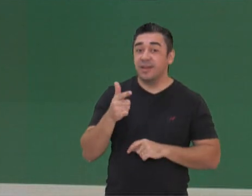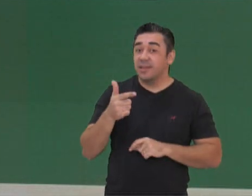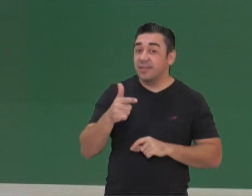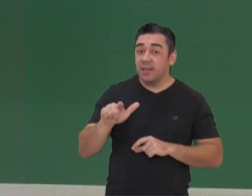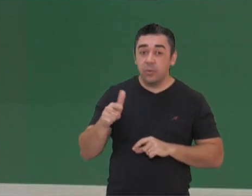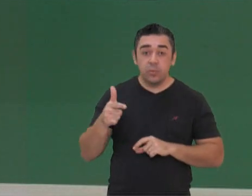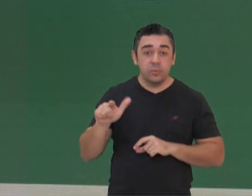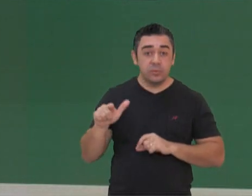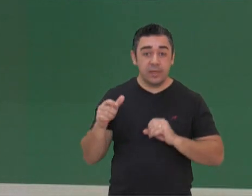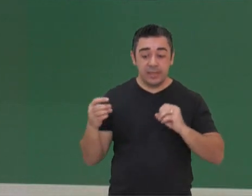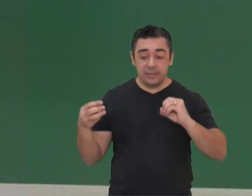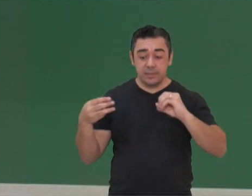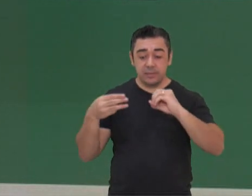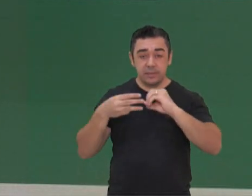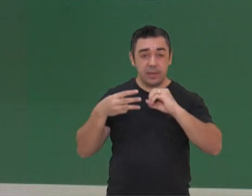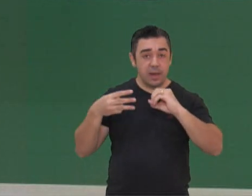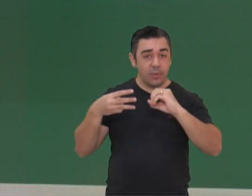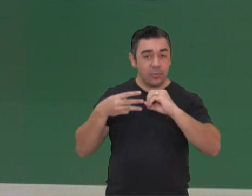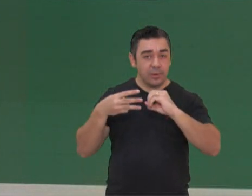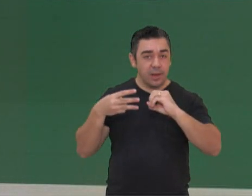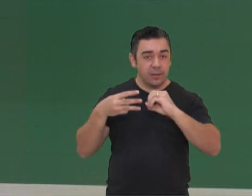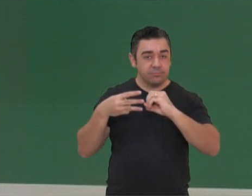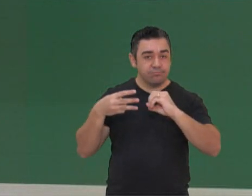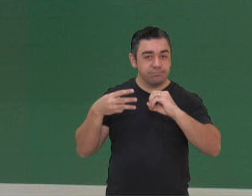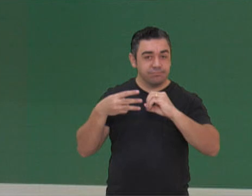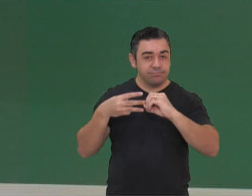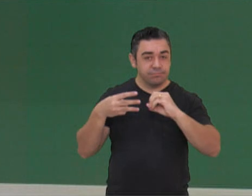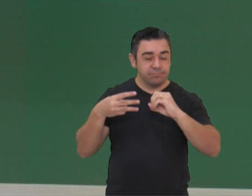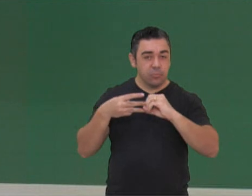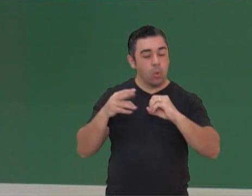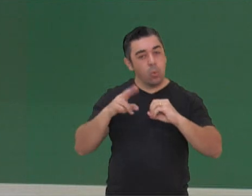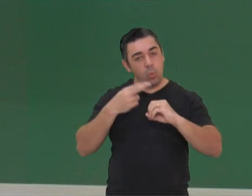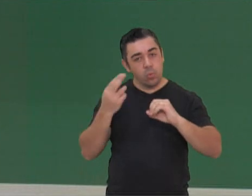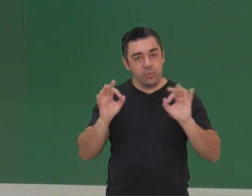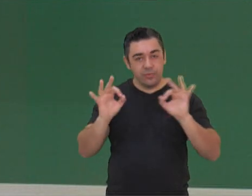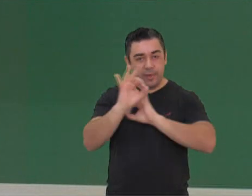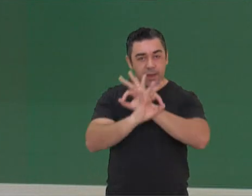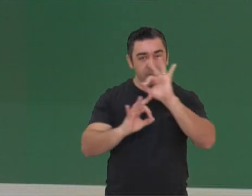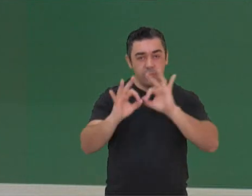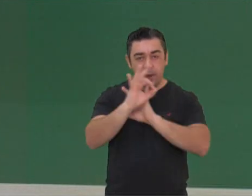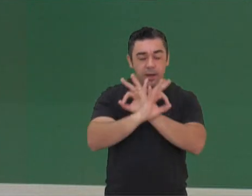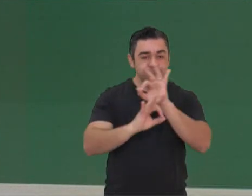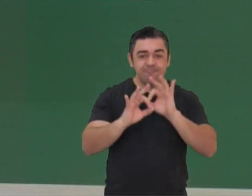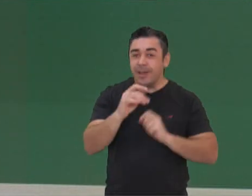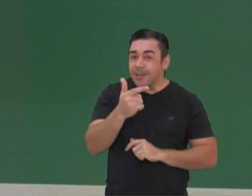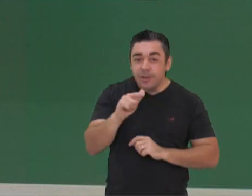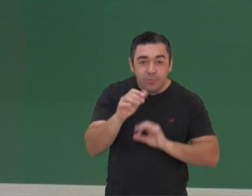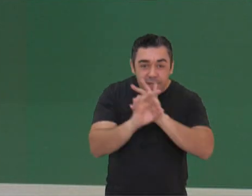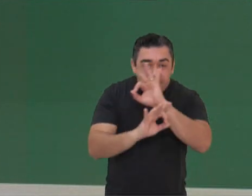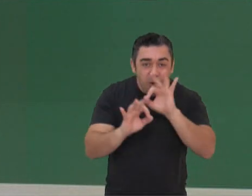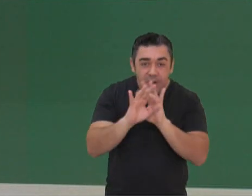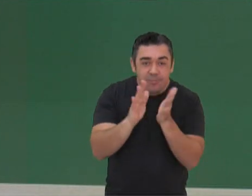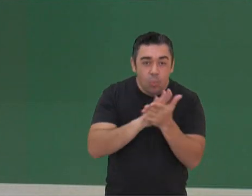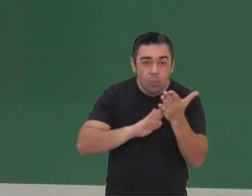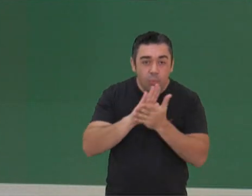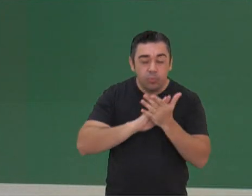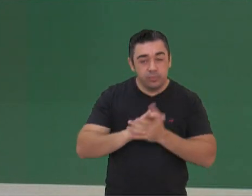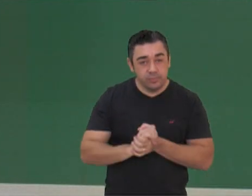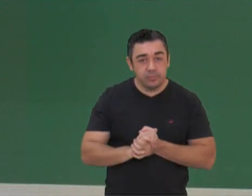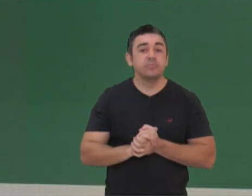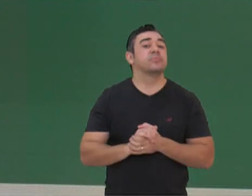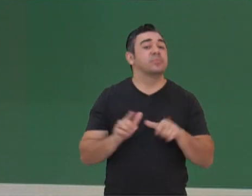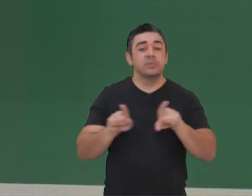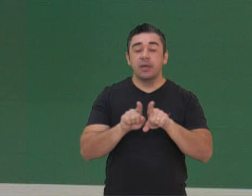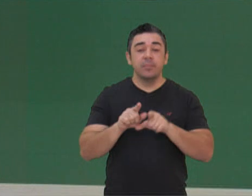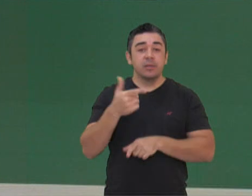células. Essa é a principal característica utilizada para dizer que eles não são seres vivos. Eles não possuem células. E além disso, eles não